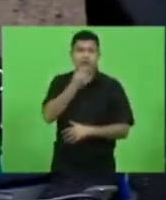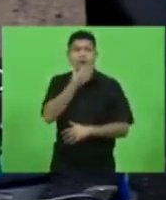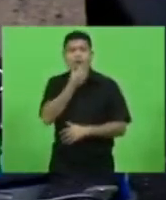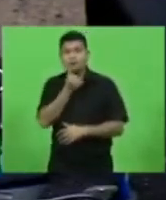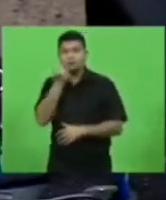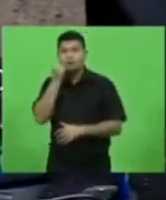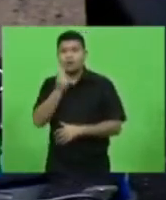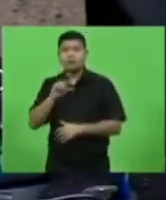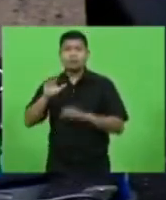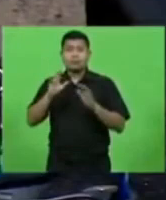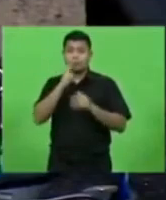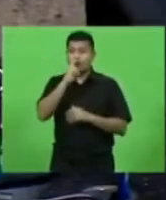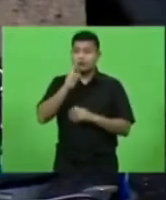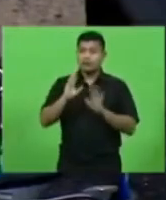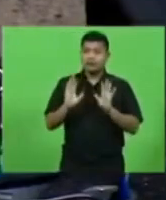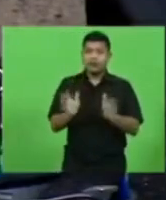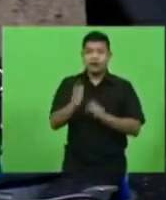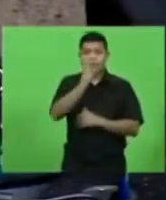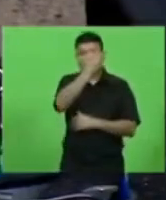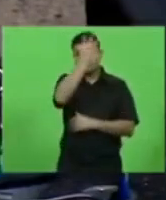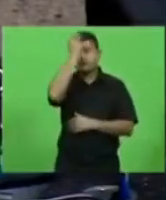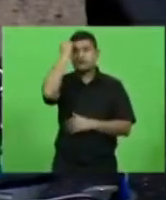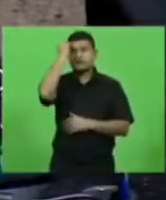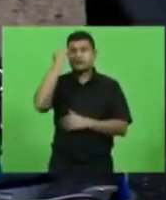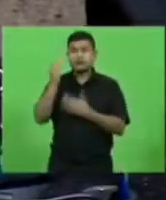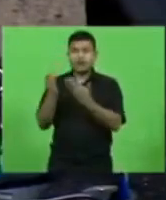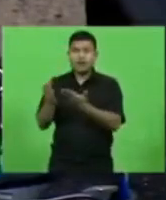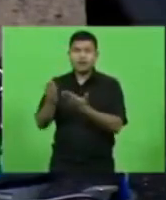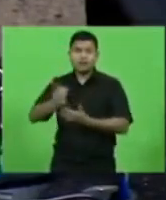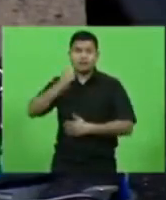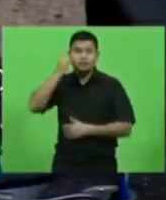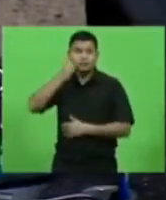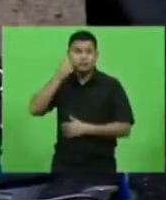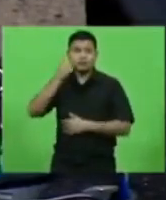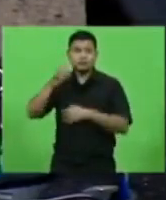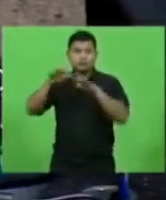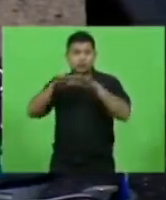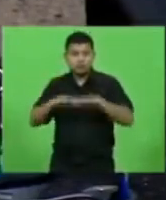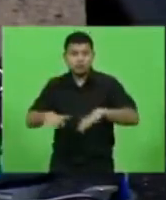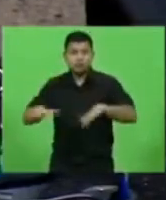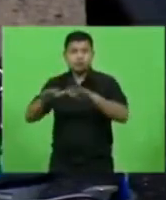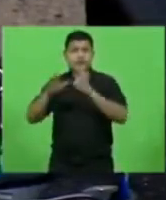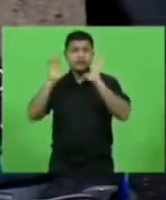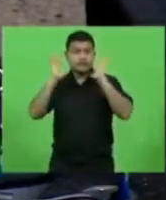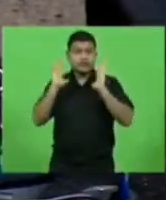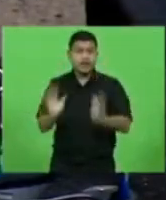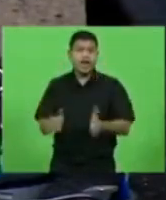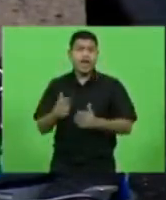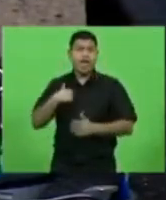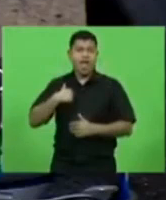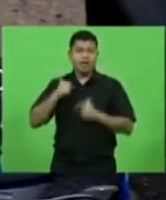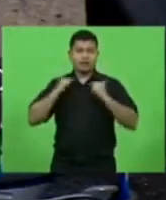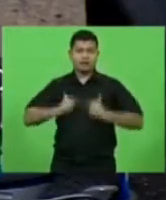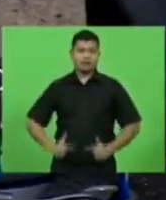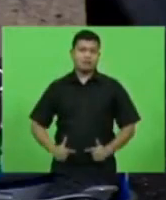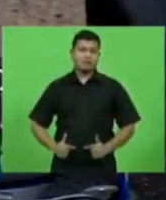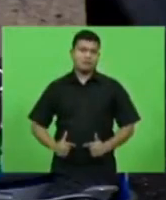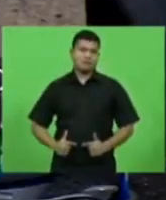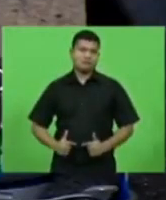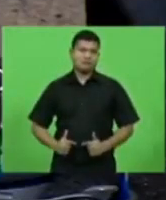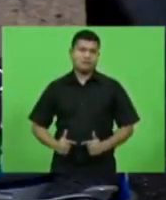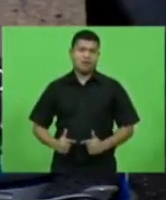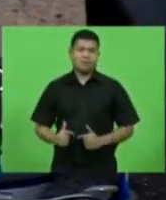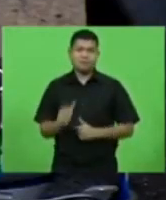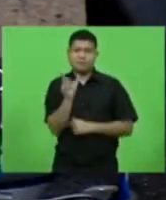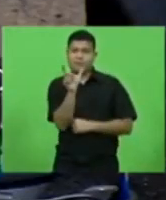nos esquecendo que o deputados ou todos já é suficientemente neutro para que não precise